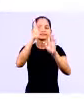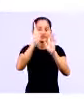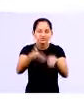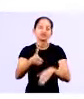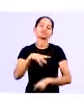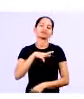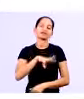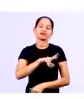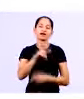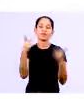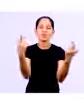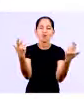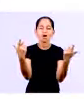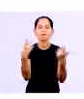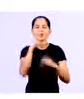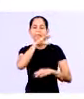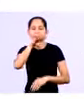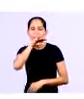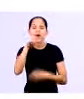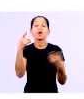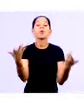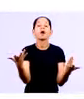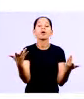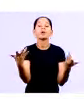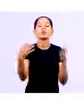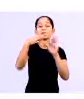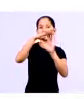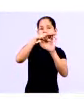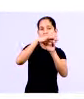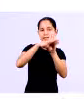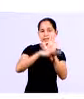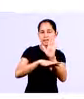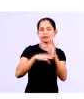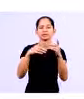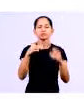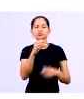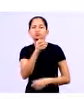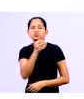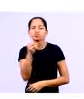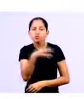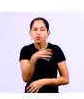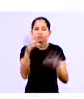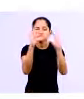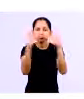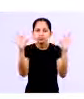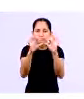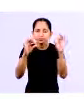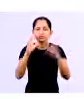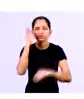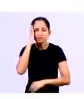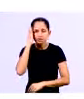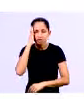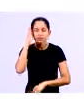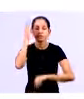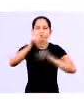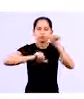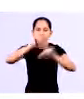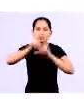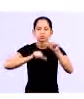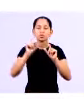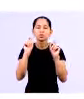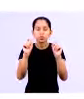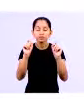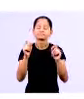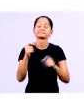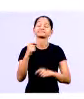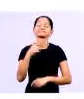como língua oficial. Você sabe quais são eles? E o novo acordo ortográfico? Já está por dentro do que mudou? Hoje você acompanha a